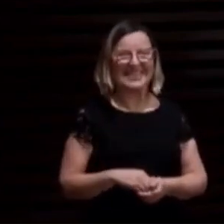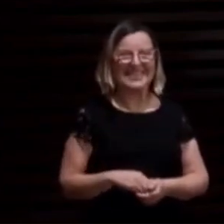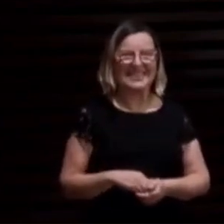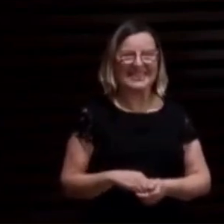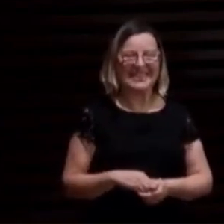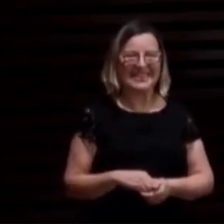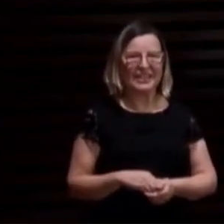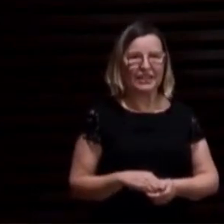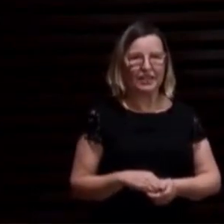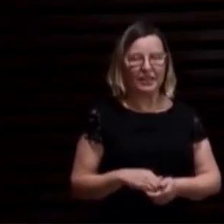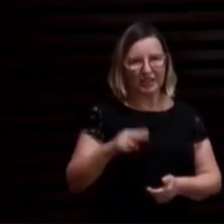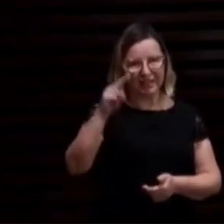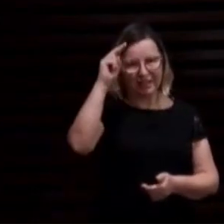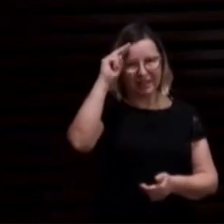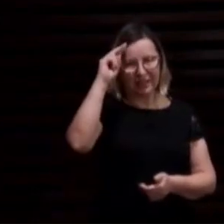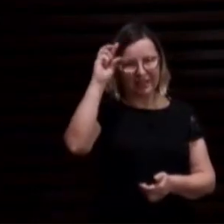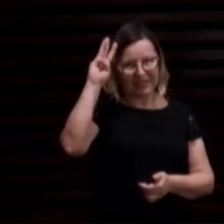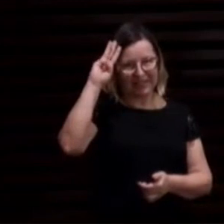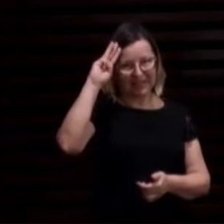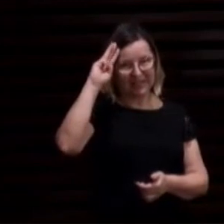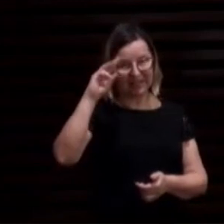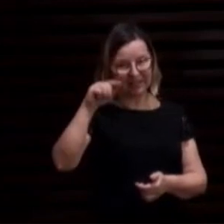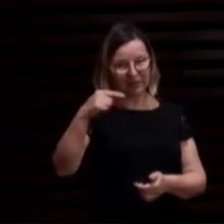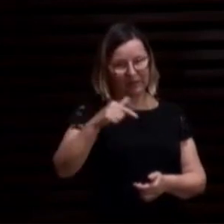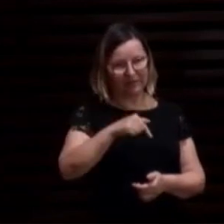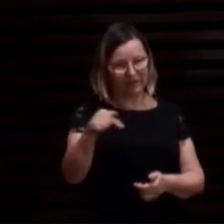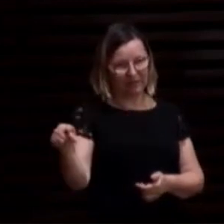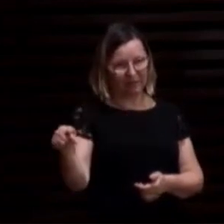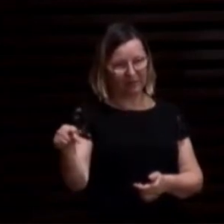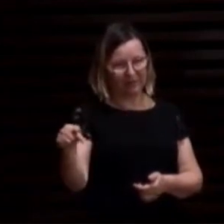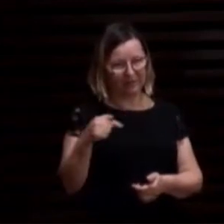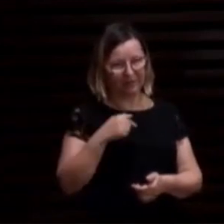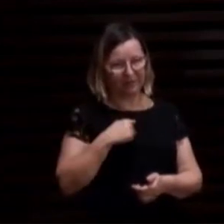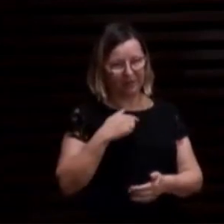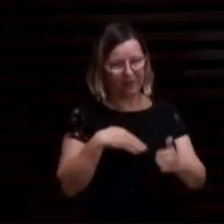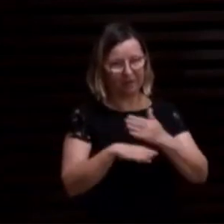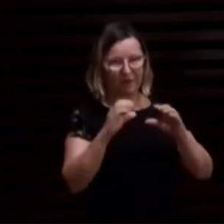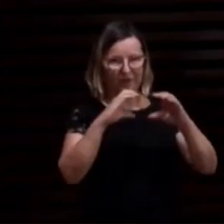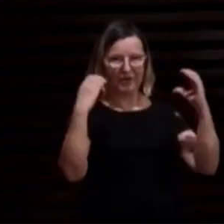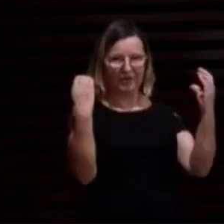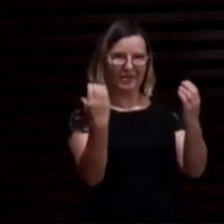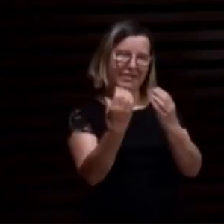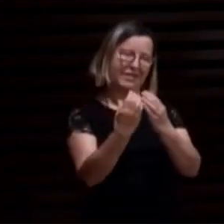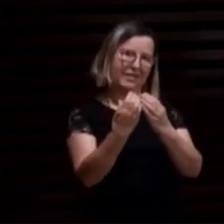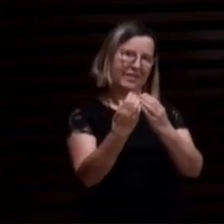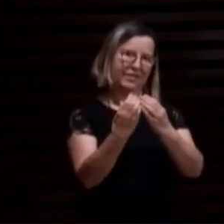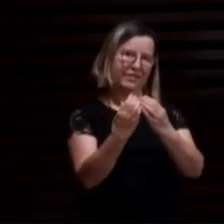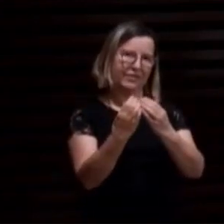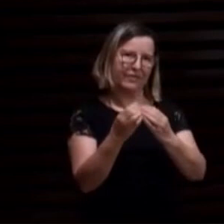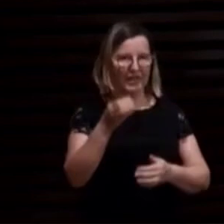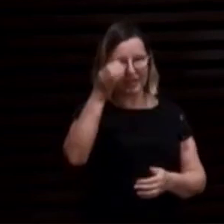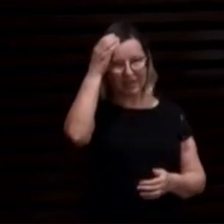segunda e terça da semana que vem, nós vamos estar no congresso da